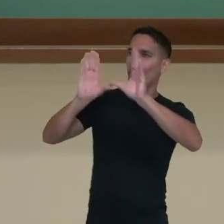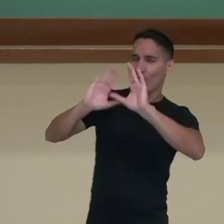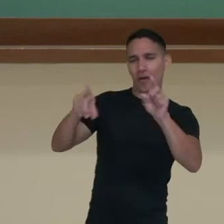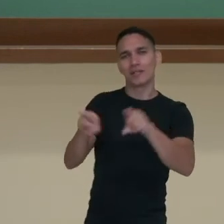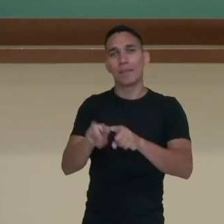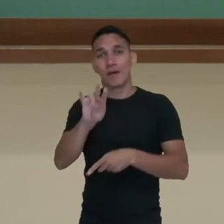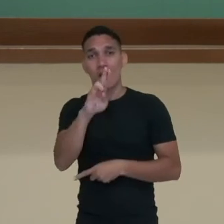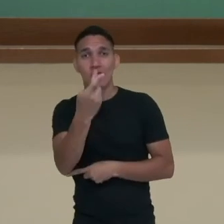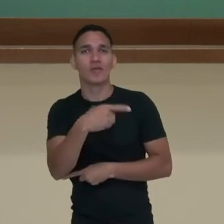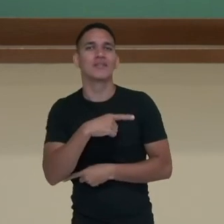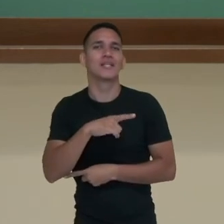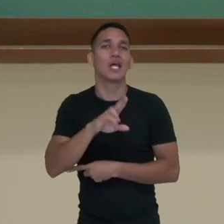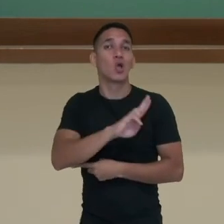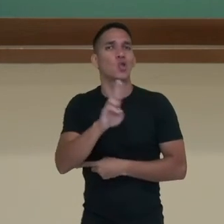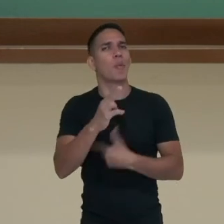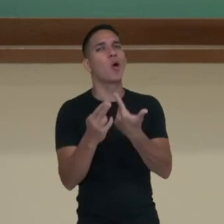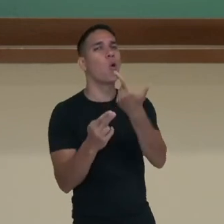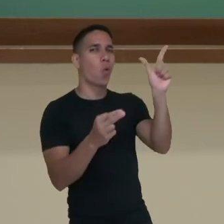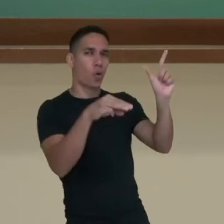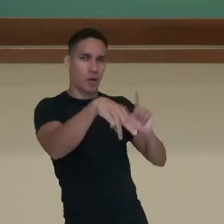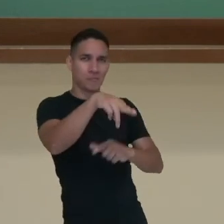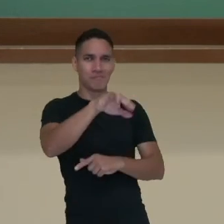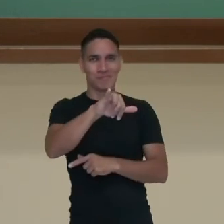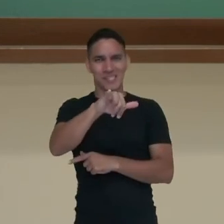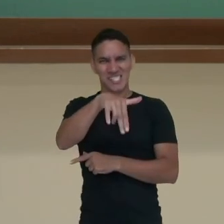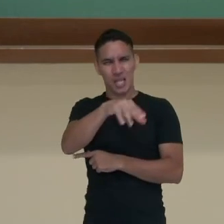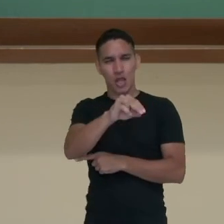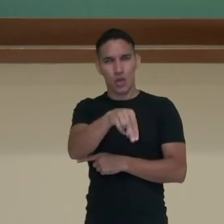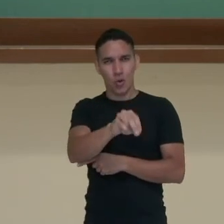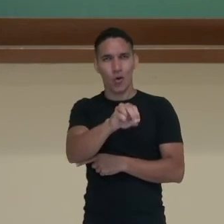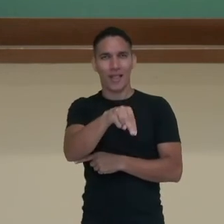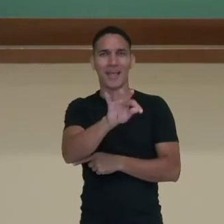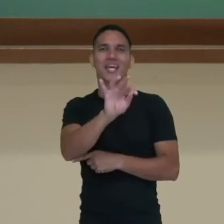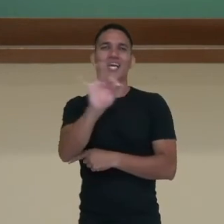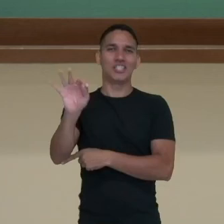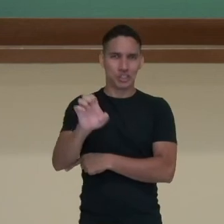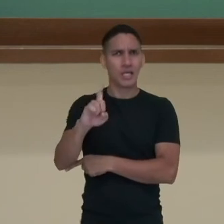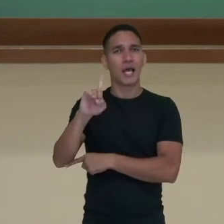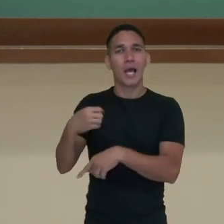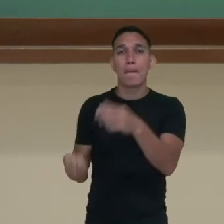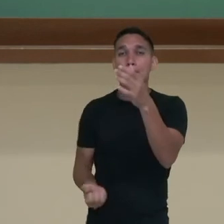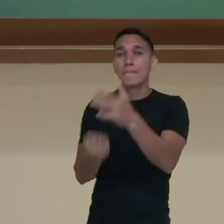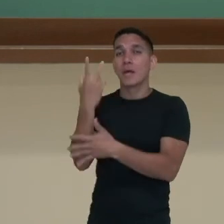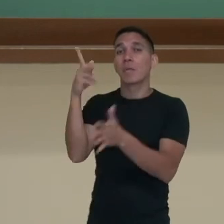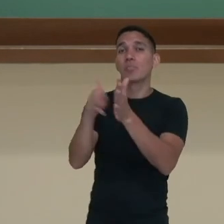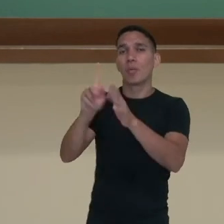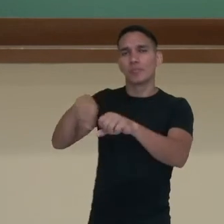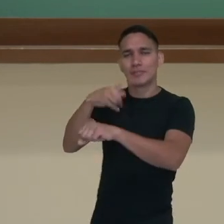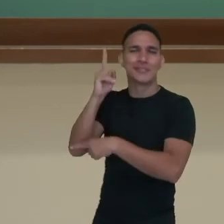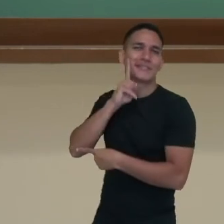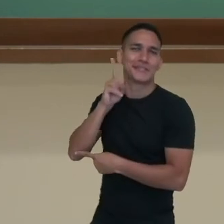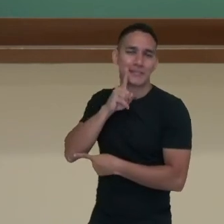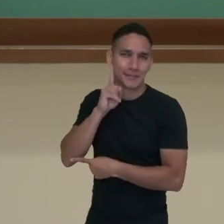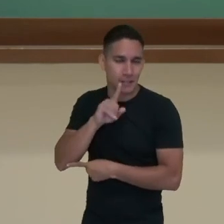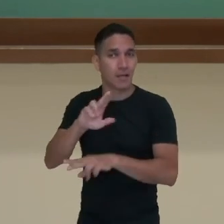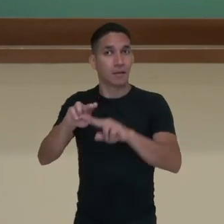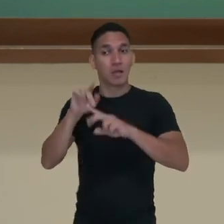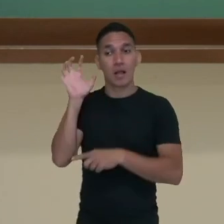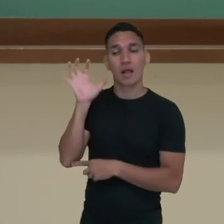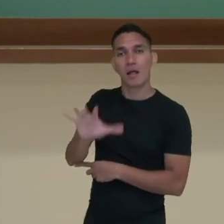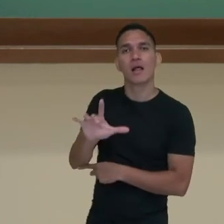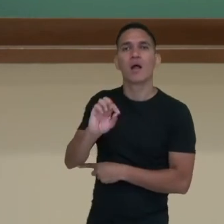voleibol tinha um nome chamado minonete, né, que foi ali criado lá nos Estados Unidos e que